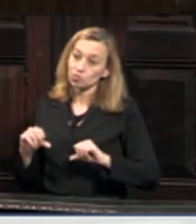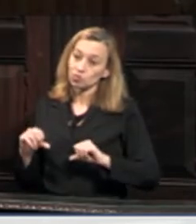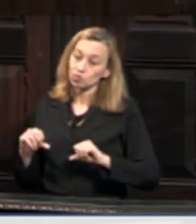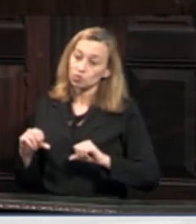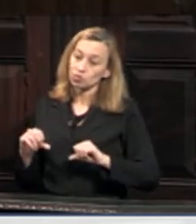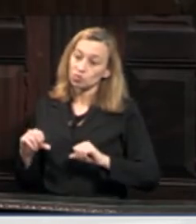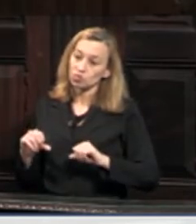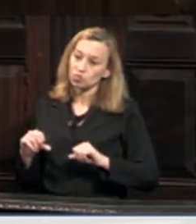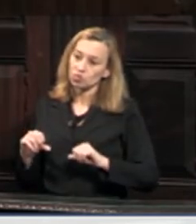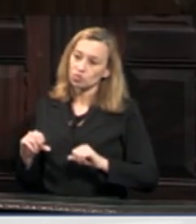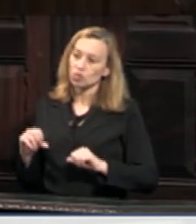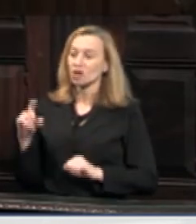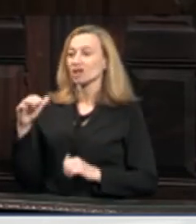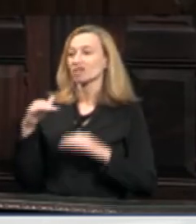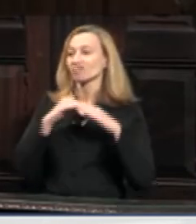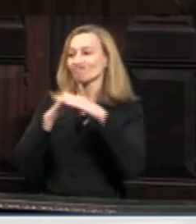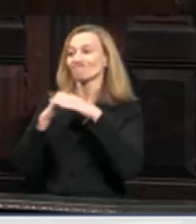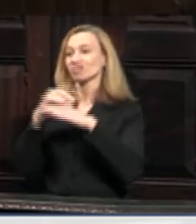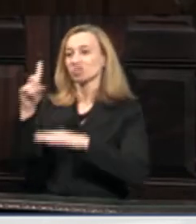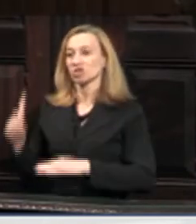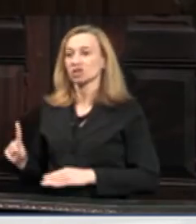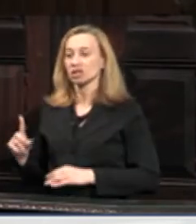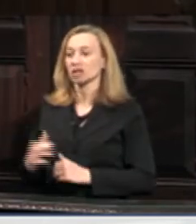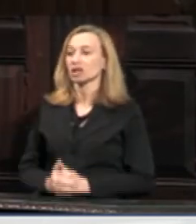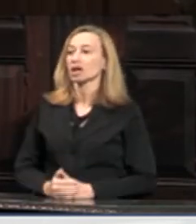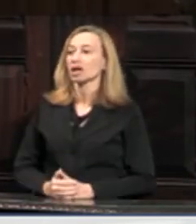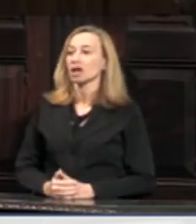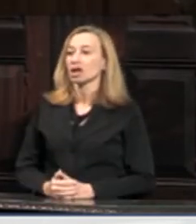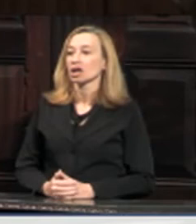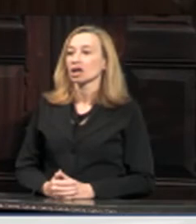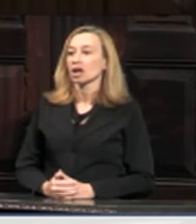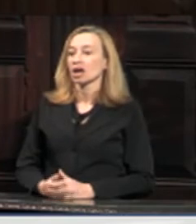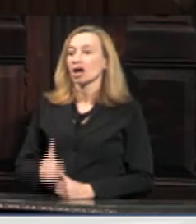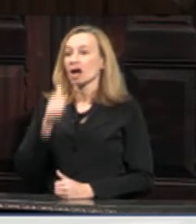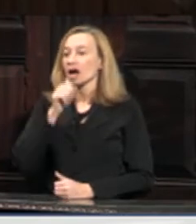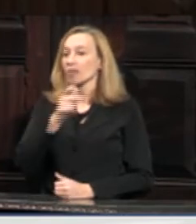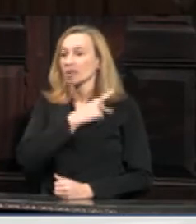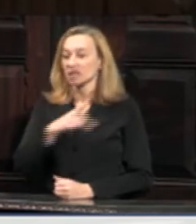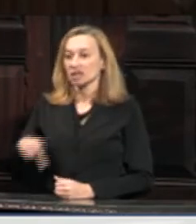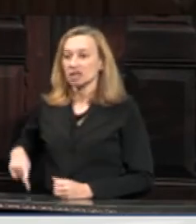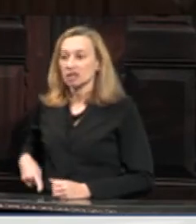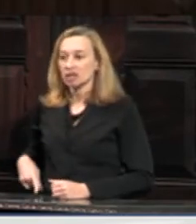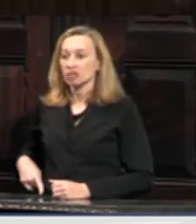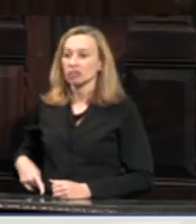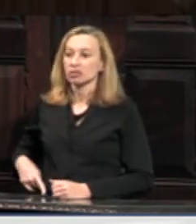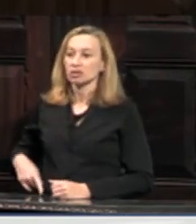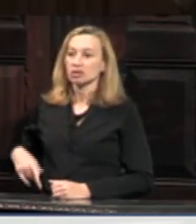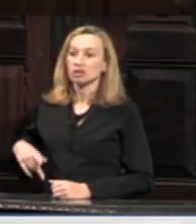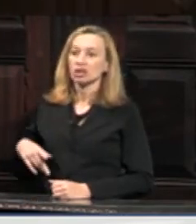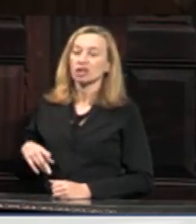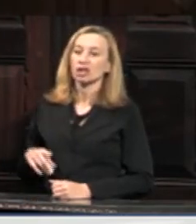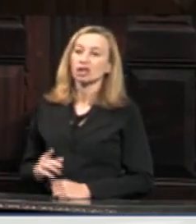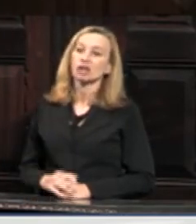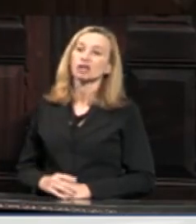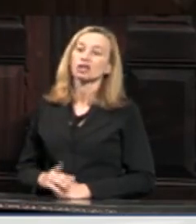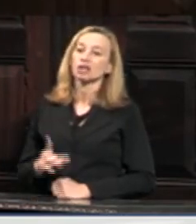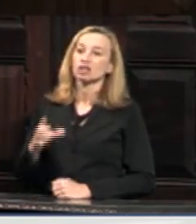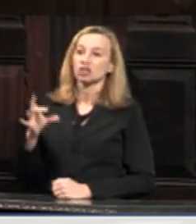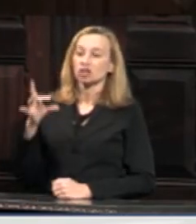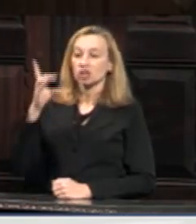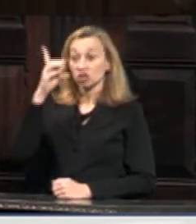A deposição da presidenta Dilma Rousseff, tecnicamente chamada de impeachment, eu a interpreto como um golpe de